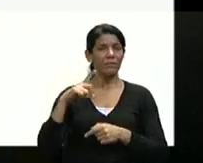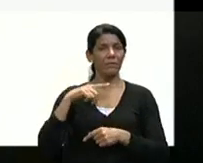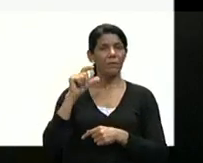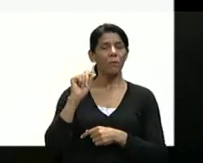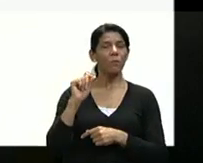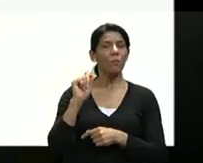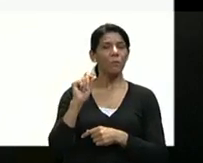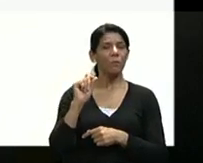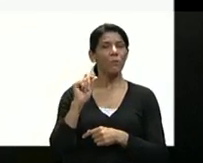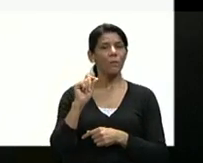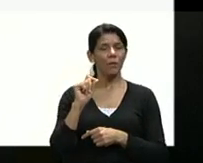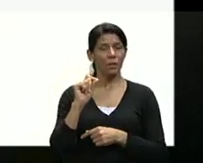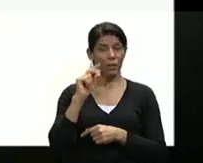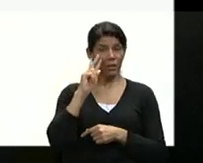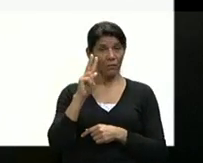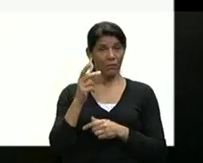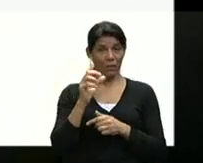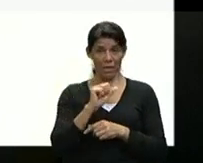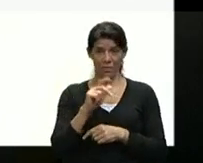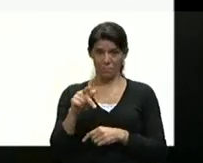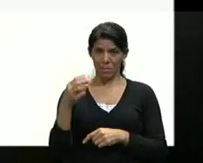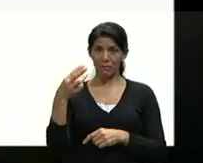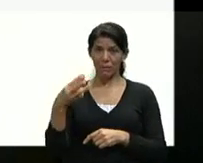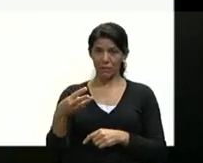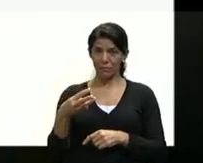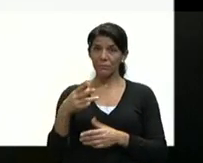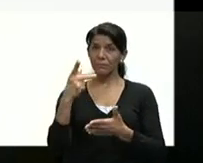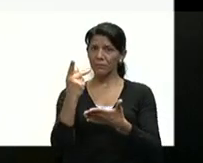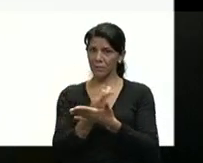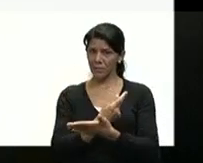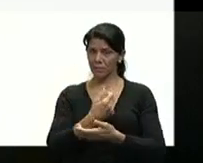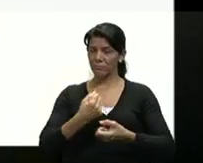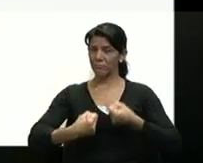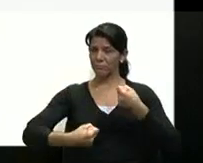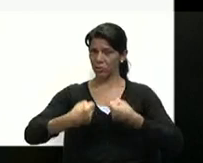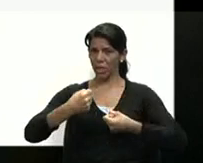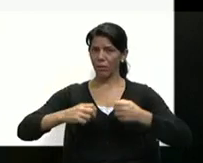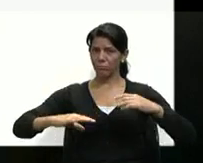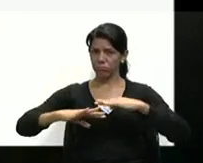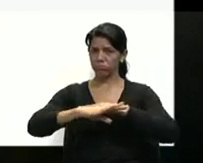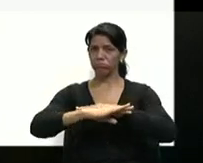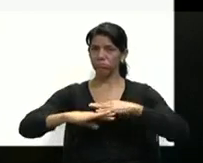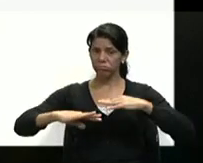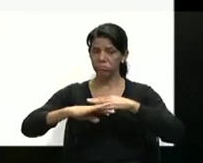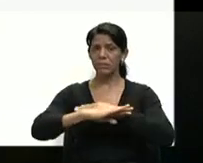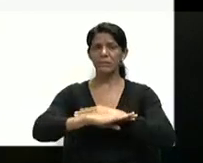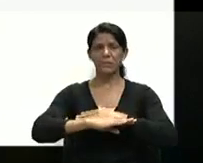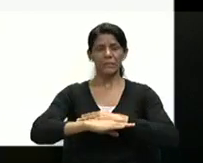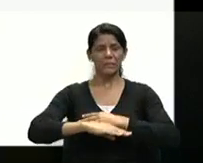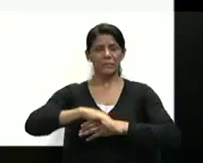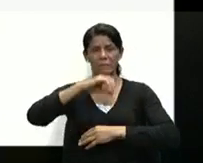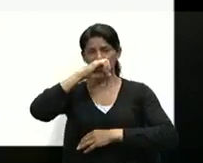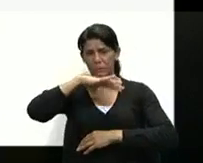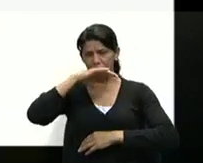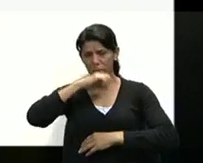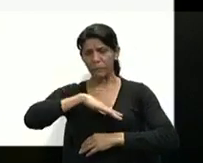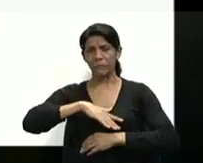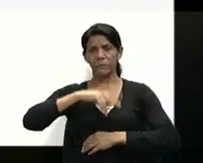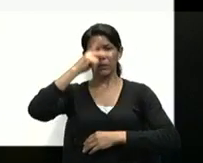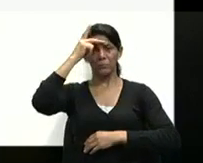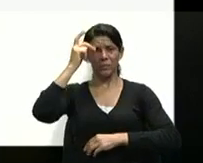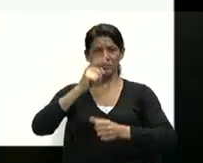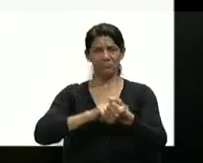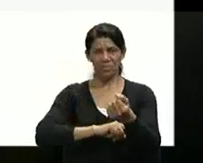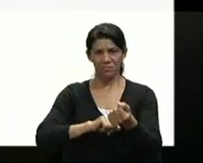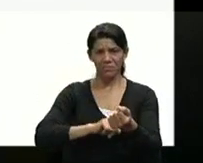aqui o que nós já vimos na situação problema 3, acidentes de trânsito, né? Um trânsito cada vez mais agressivo, pessoas cada vez